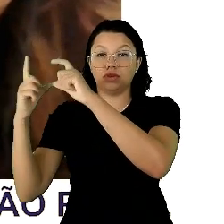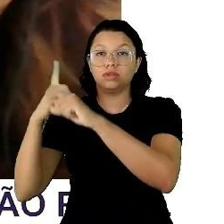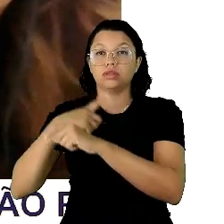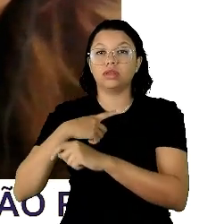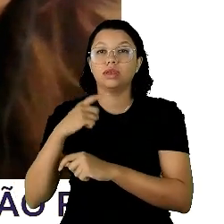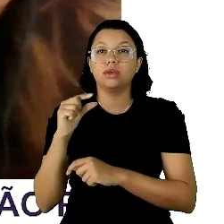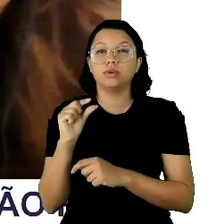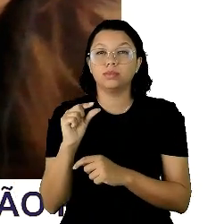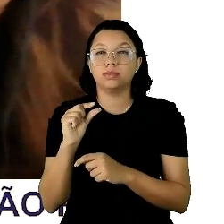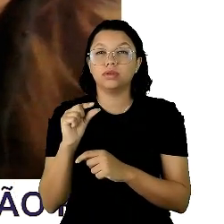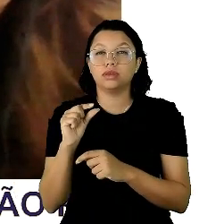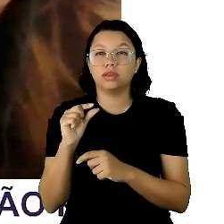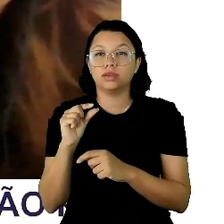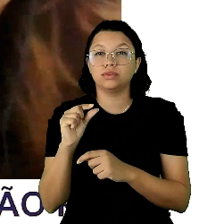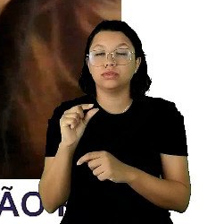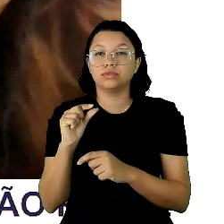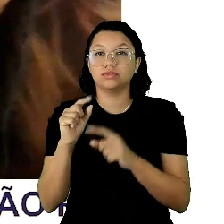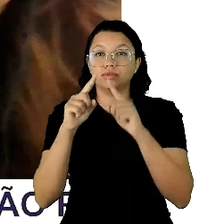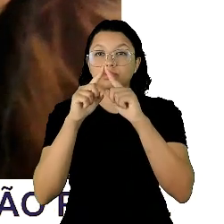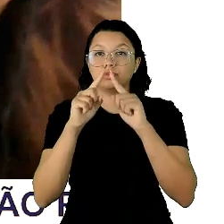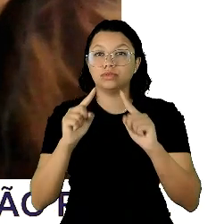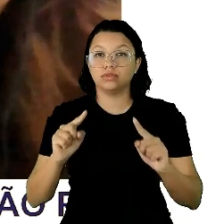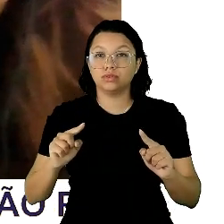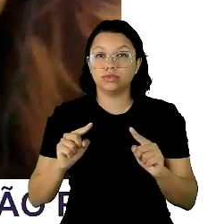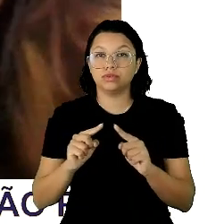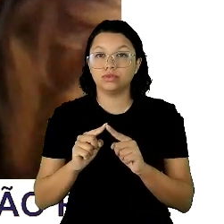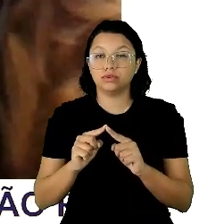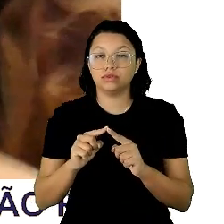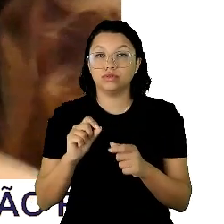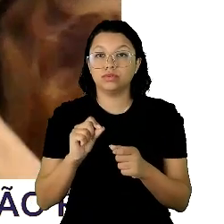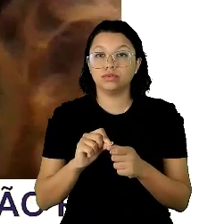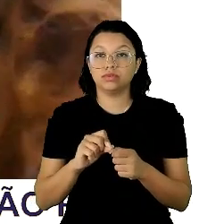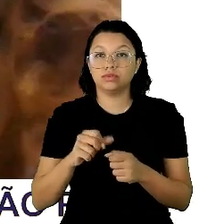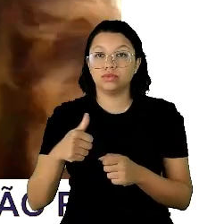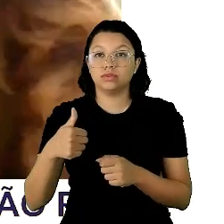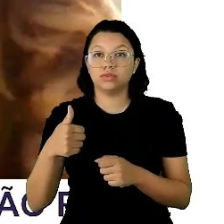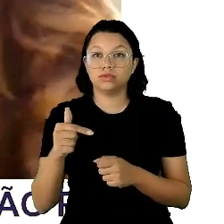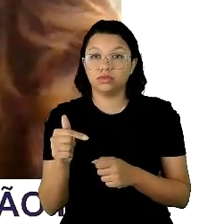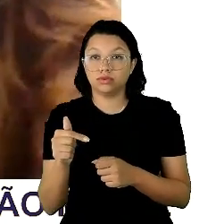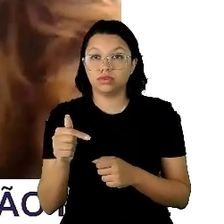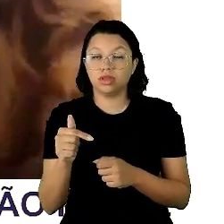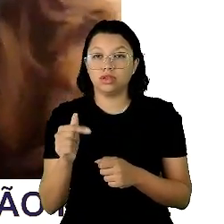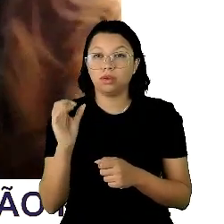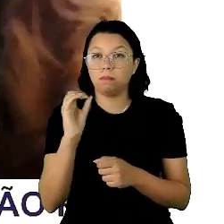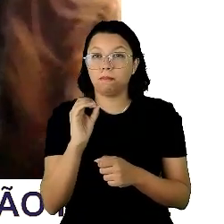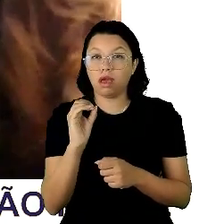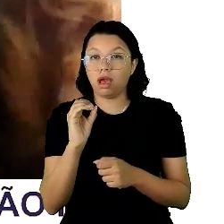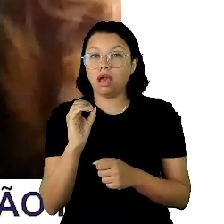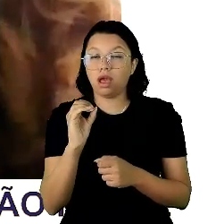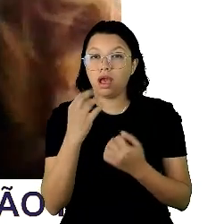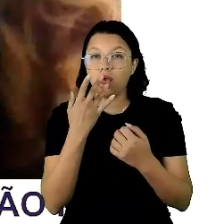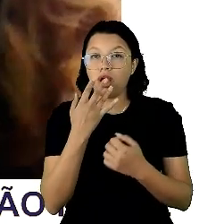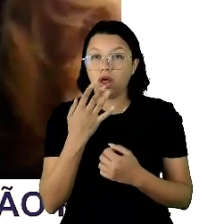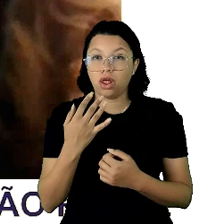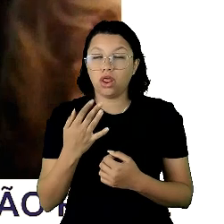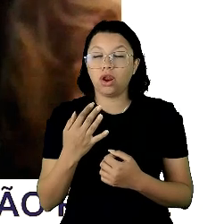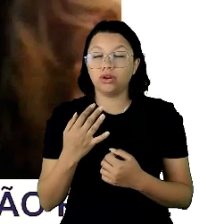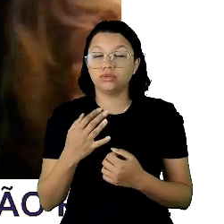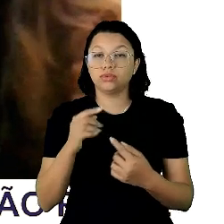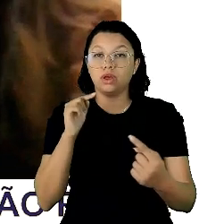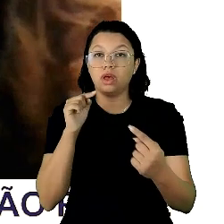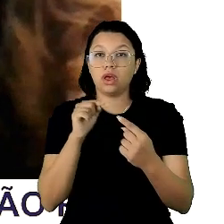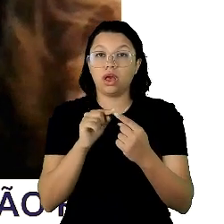pequeno triângulo formado por 17 bolinhas coloridas com as cores dos Objetivos do